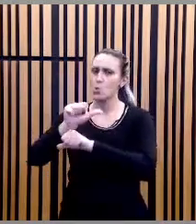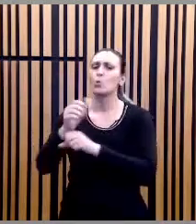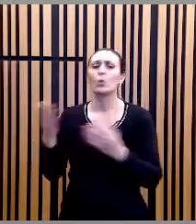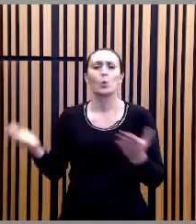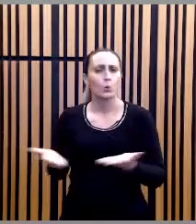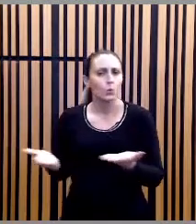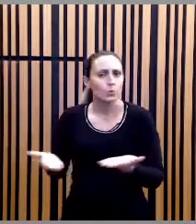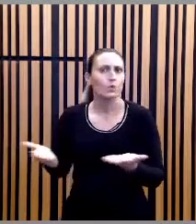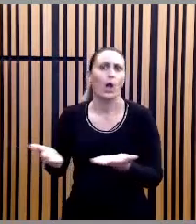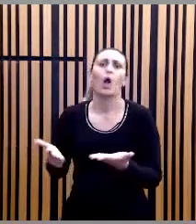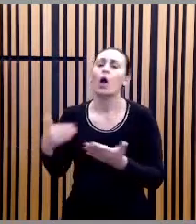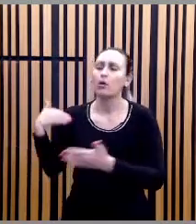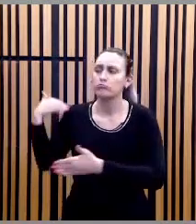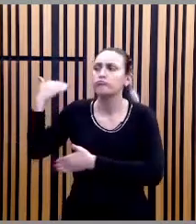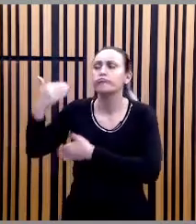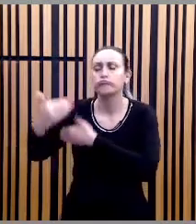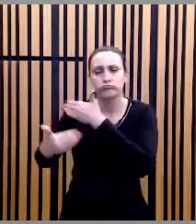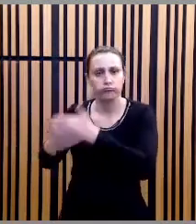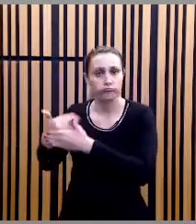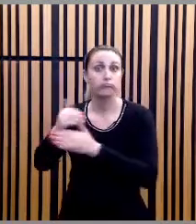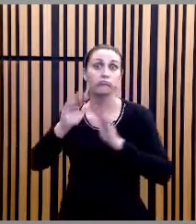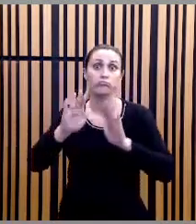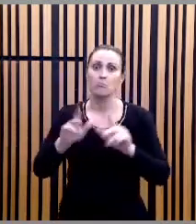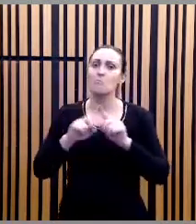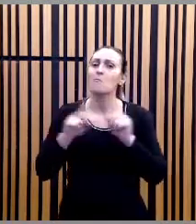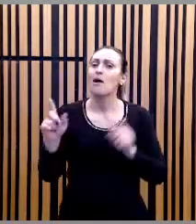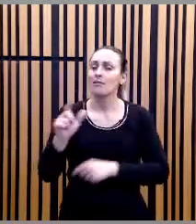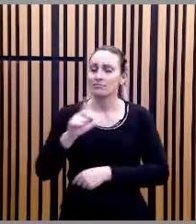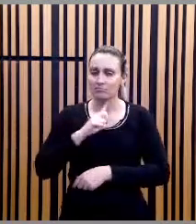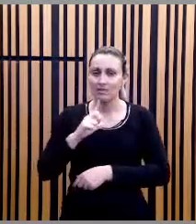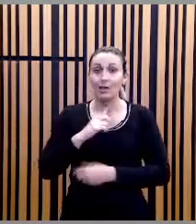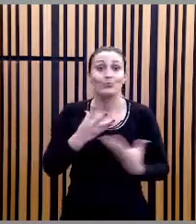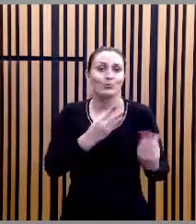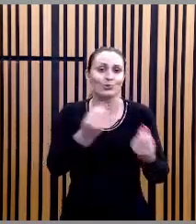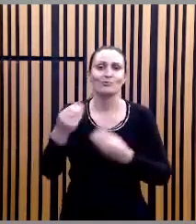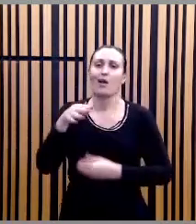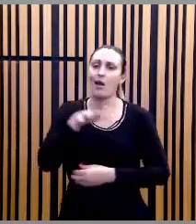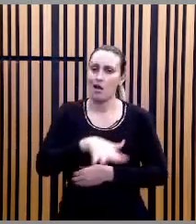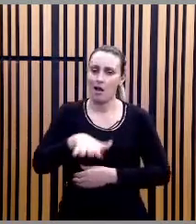assim, tem muita, muita área de crescimento para nós mulheres.